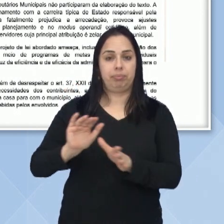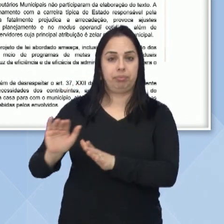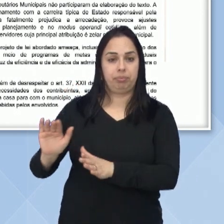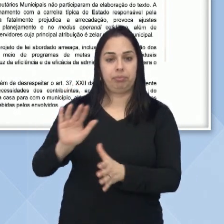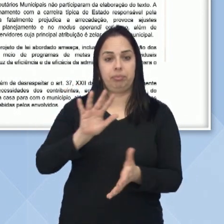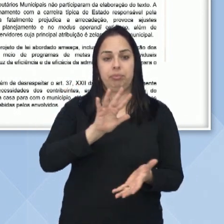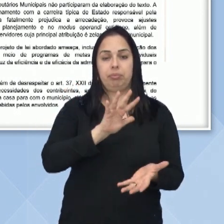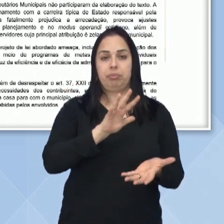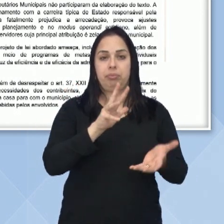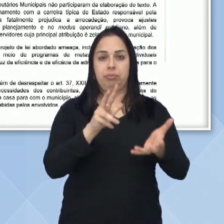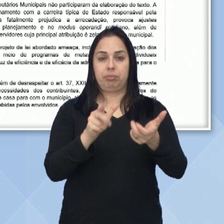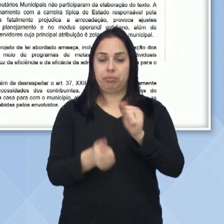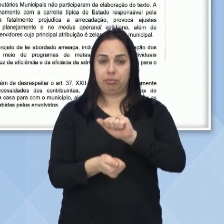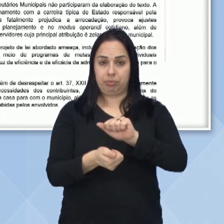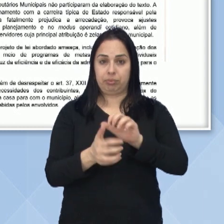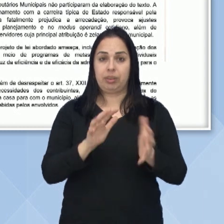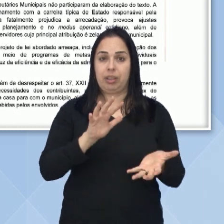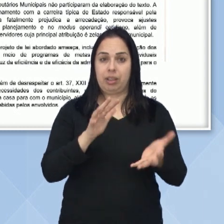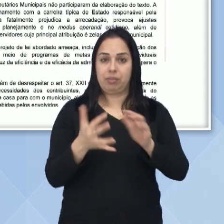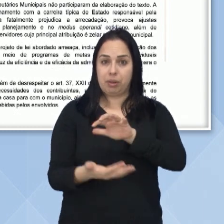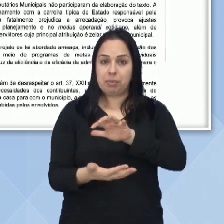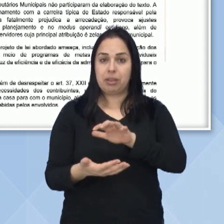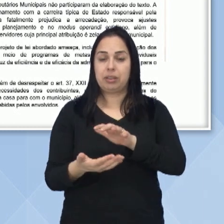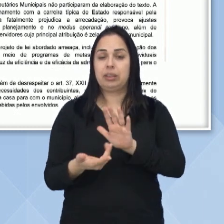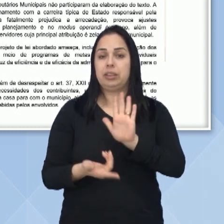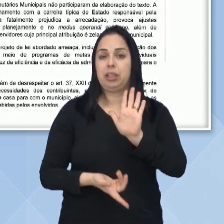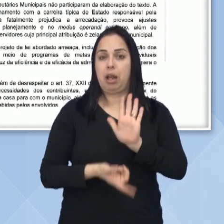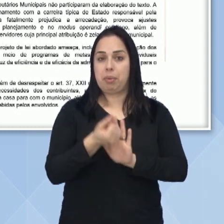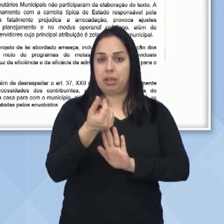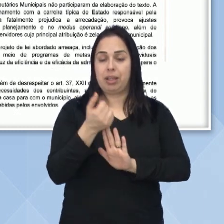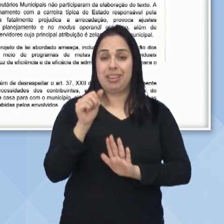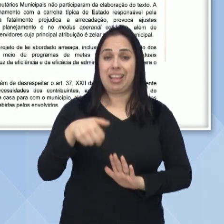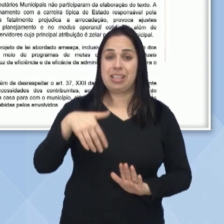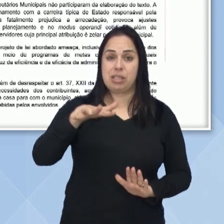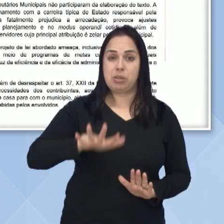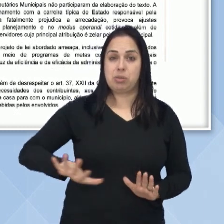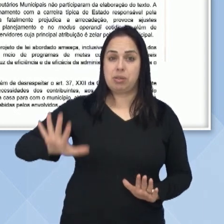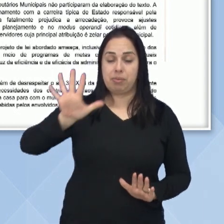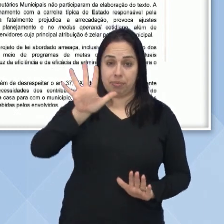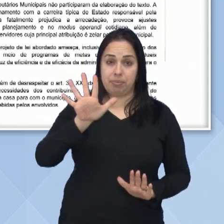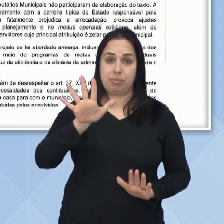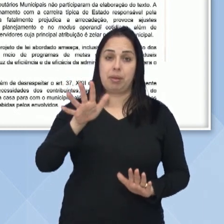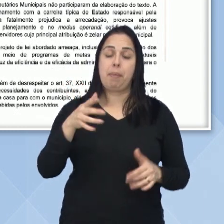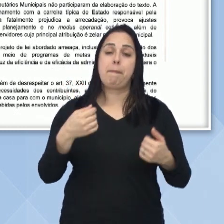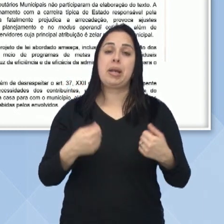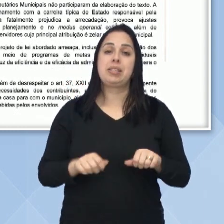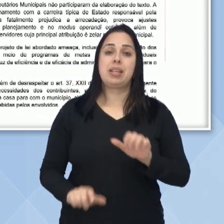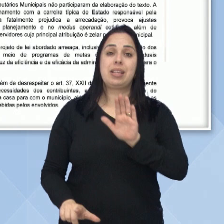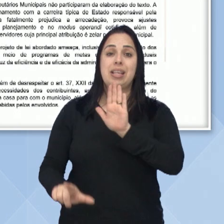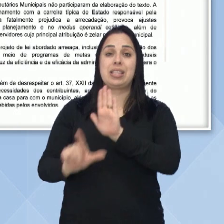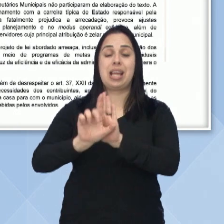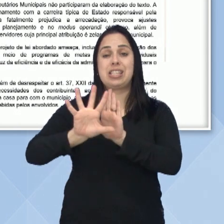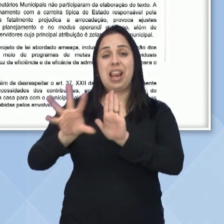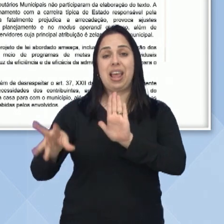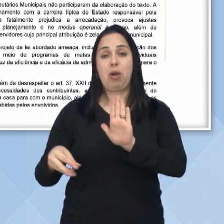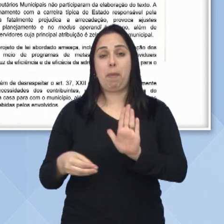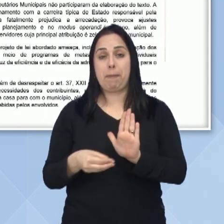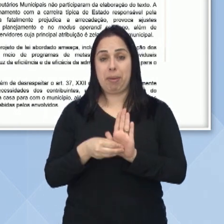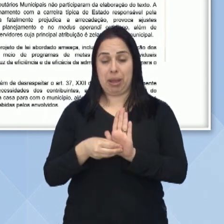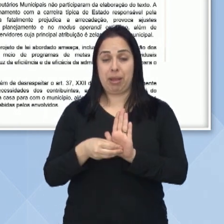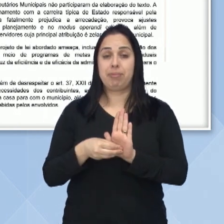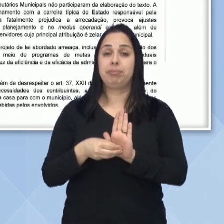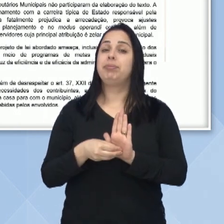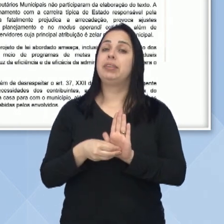tributária nacional, inclusive, prevê a edição de lei complementar